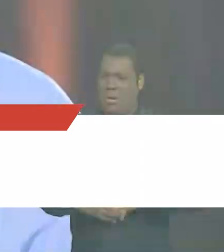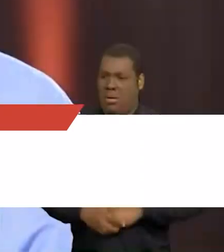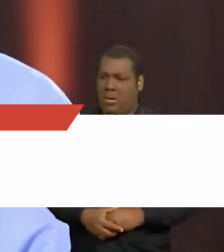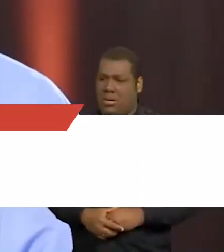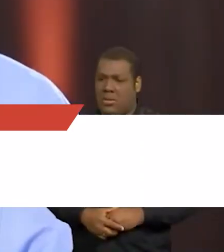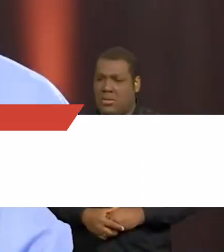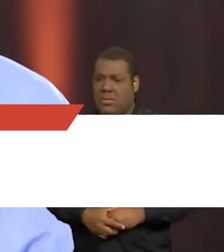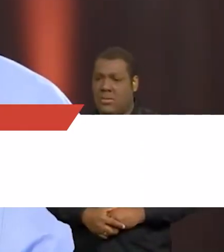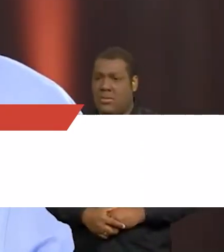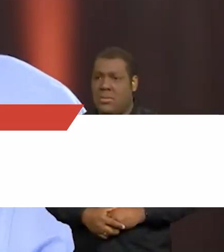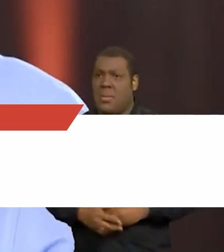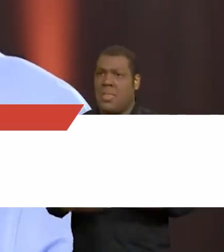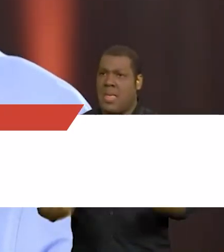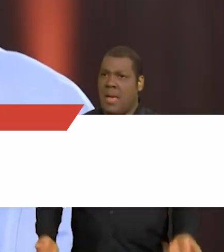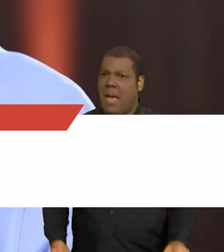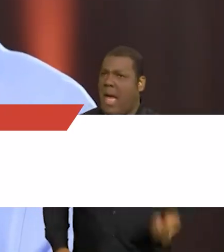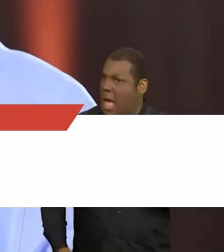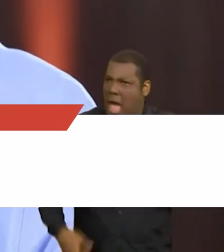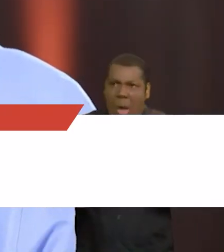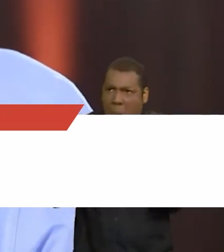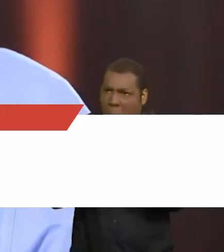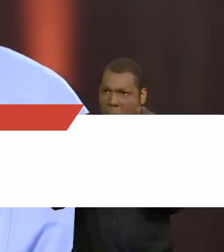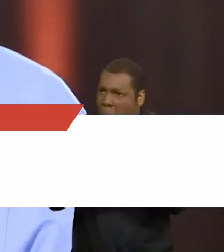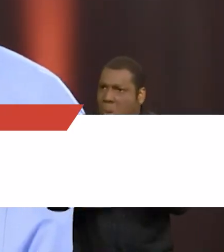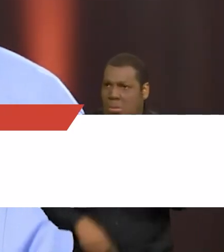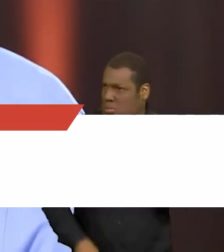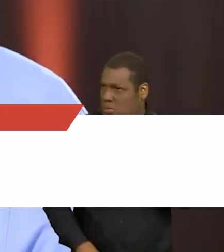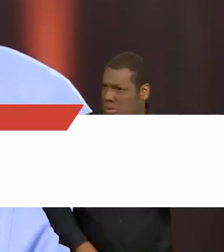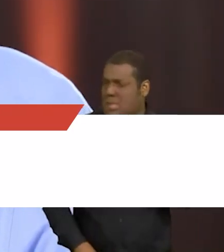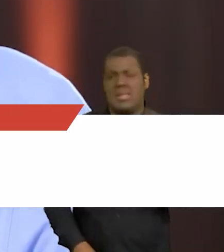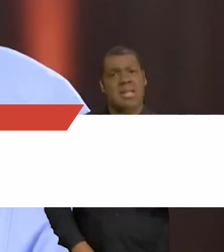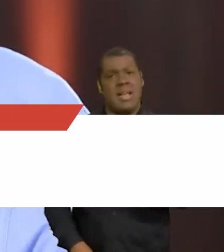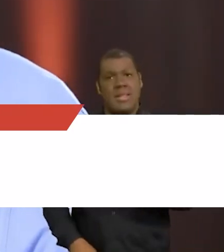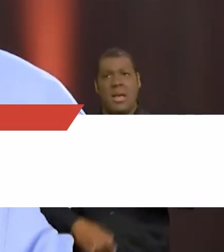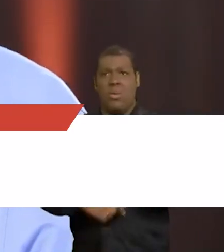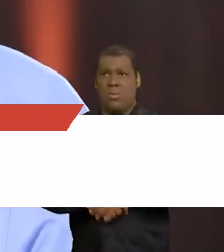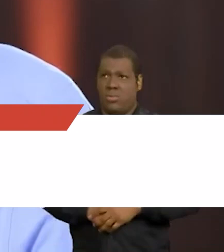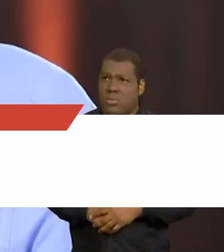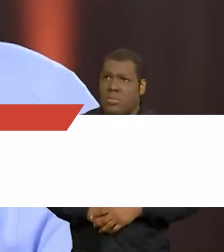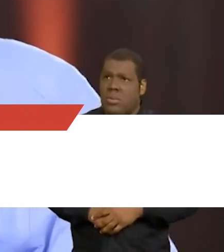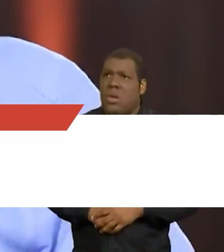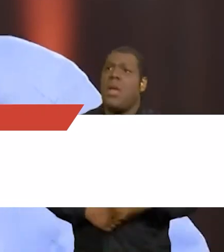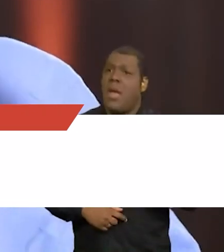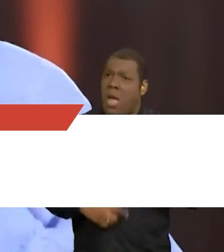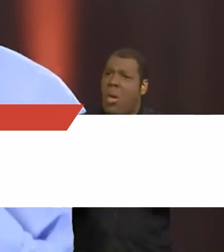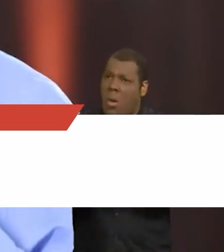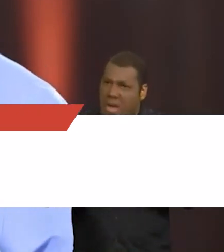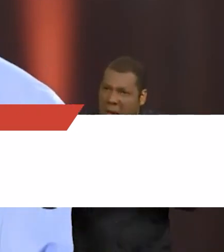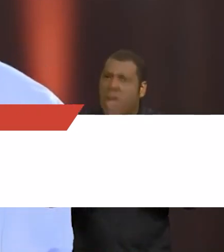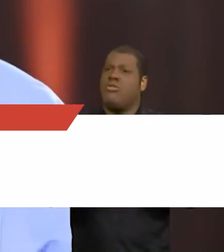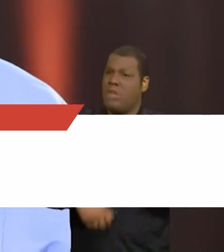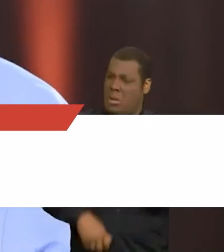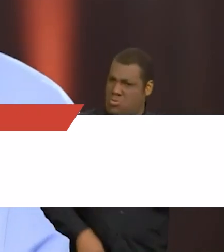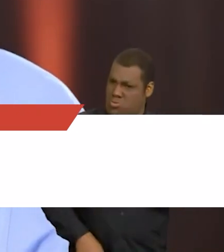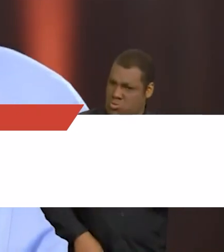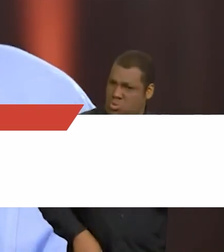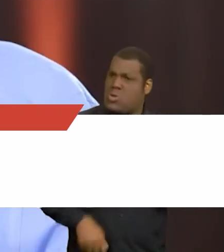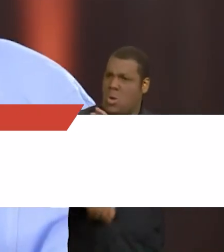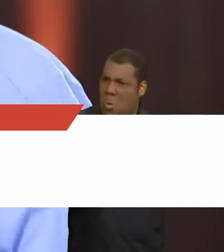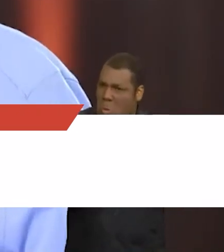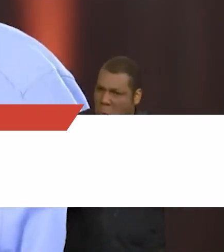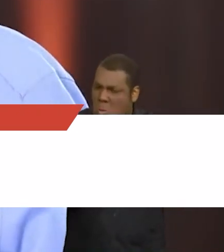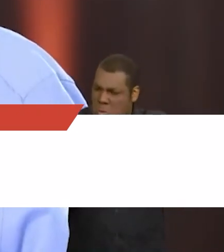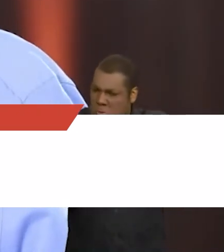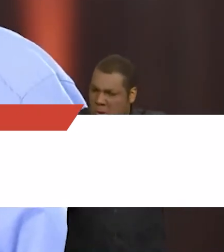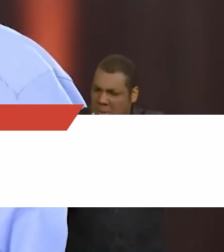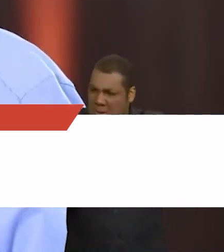perdeu não somos contra polícia não nós queremos uma policiais bem preparado bem instruído sabe com bastante inteligência